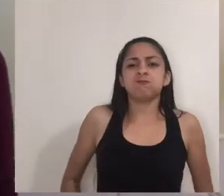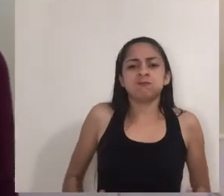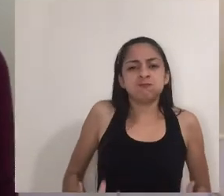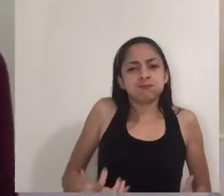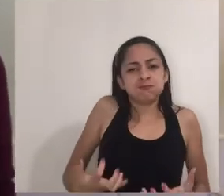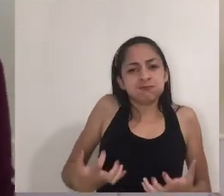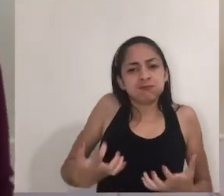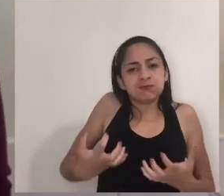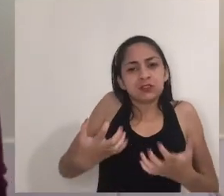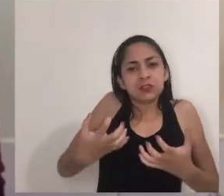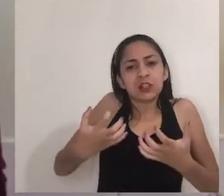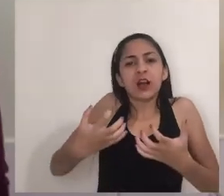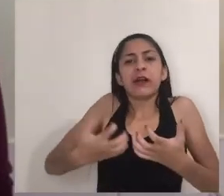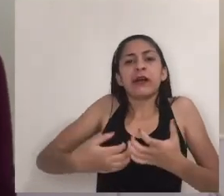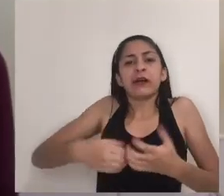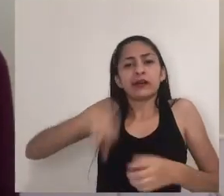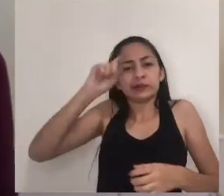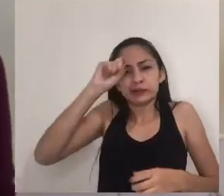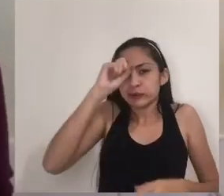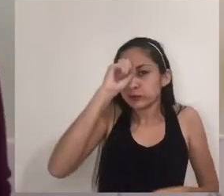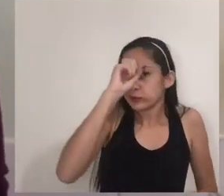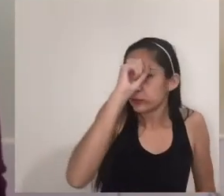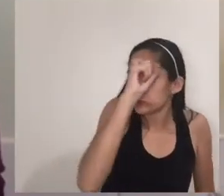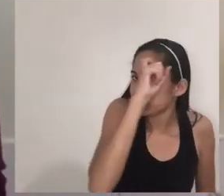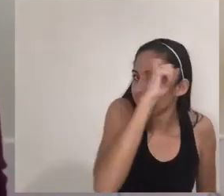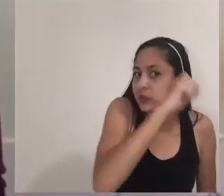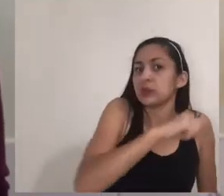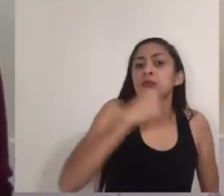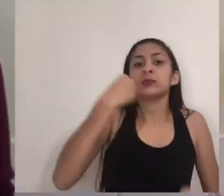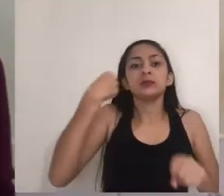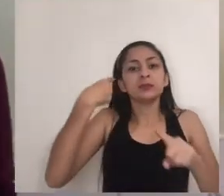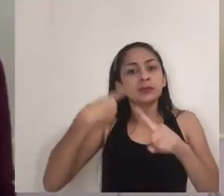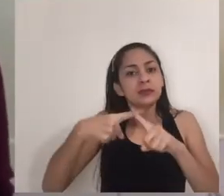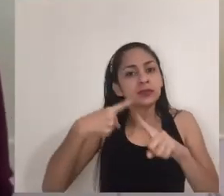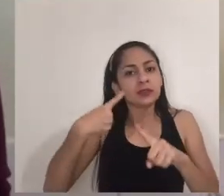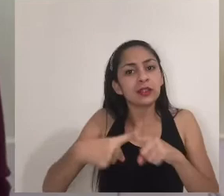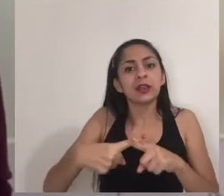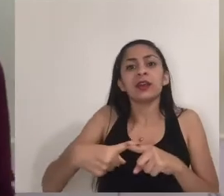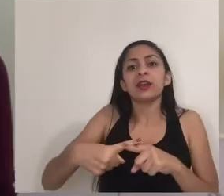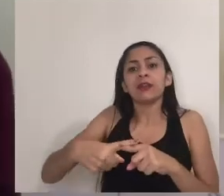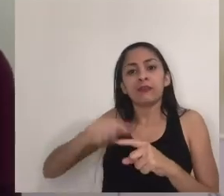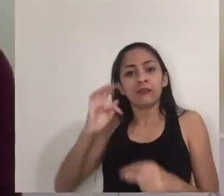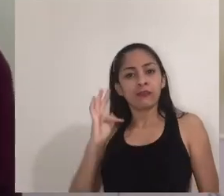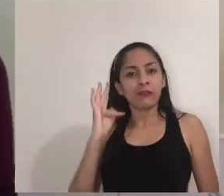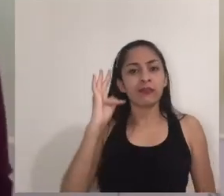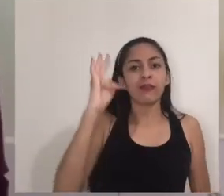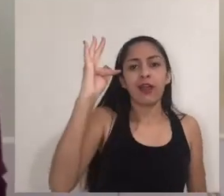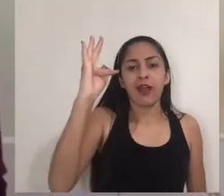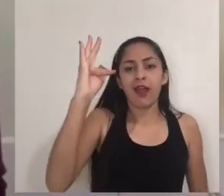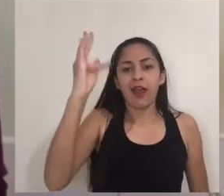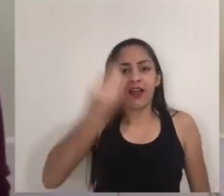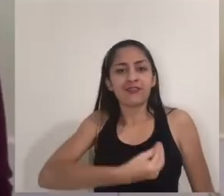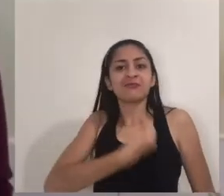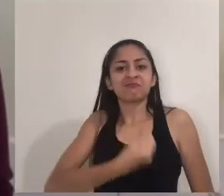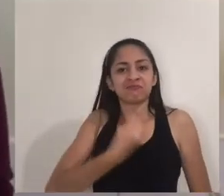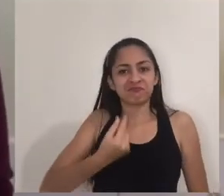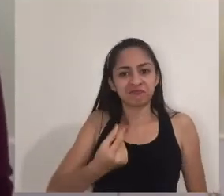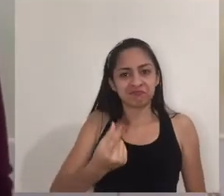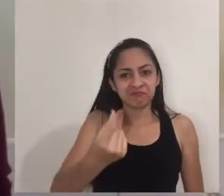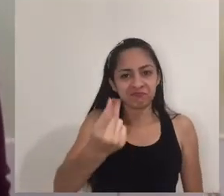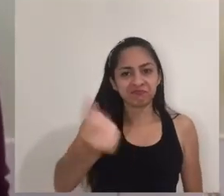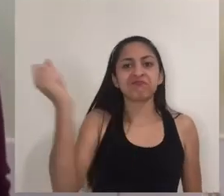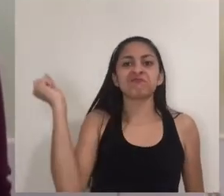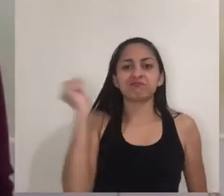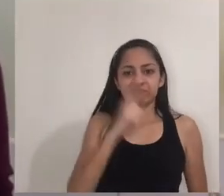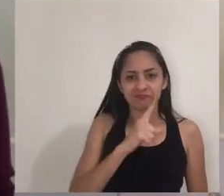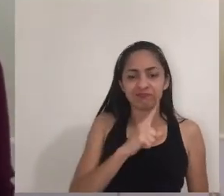o Senhor prometeu aos que o amam. A palavra de Deus também nos diz, em Provérbios 16, no versículo 9, que